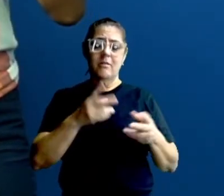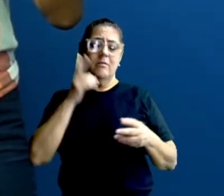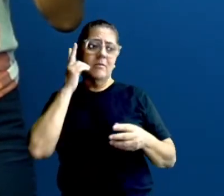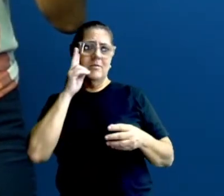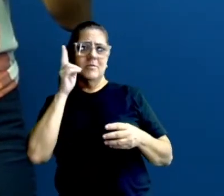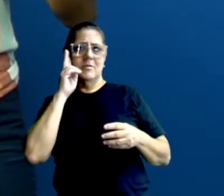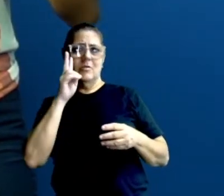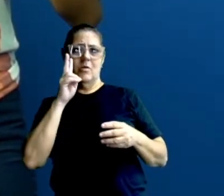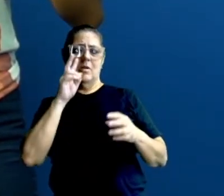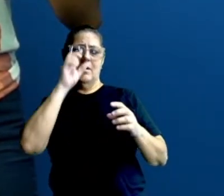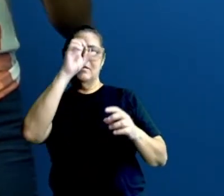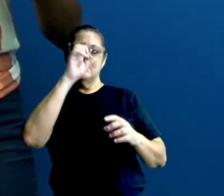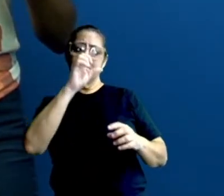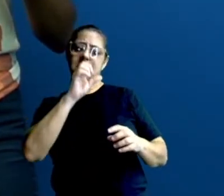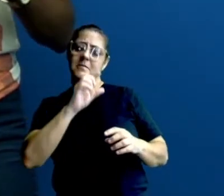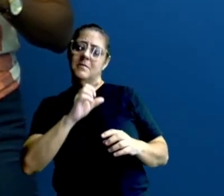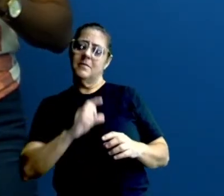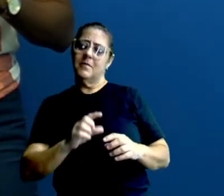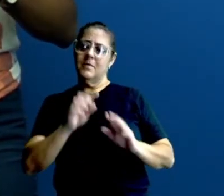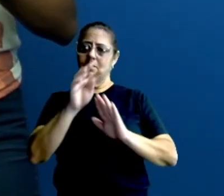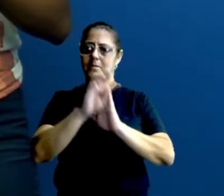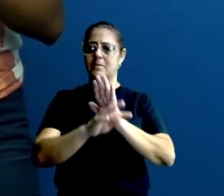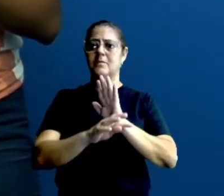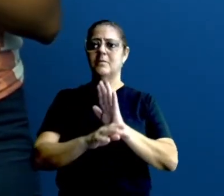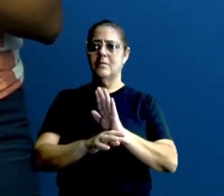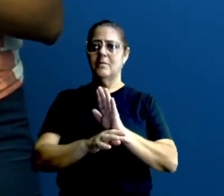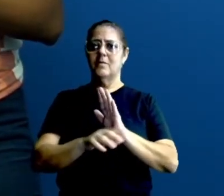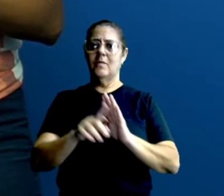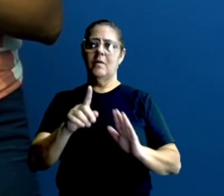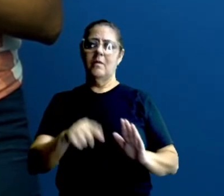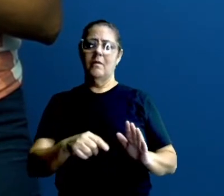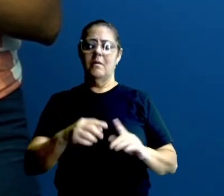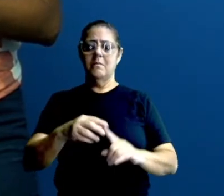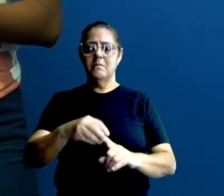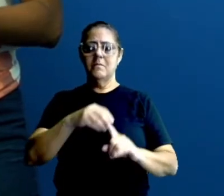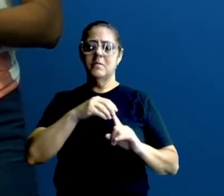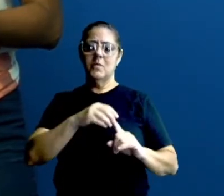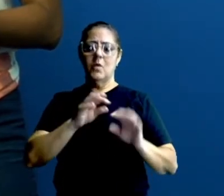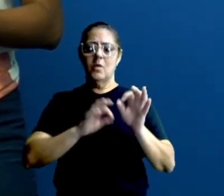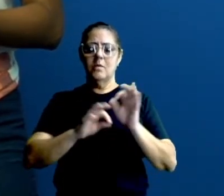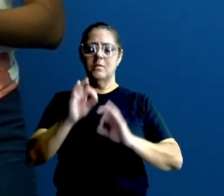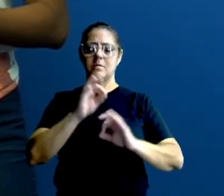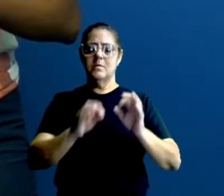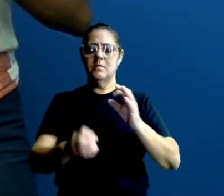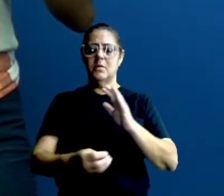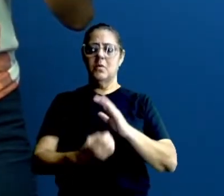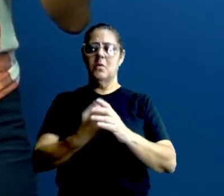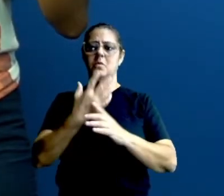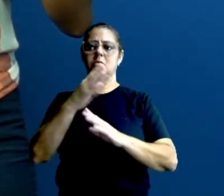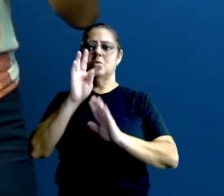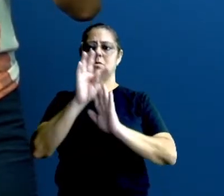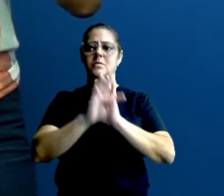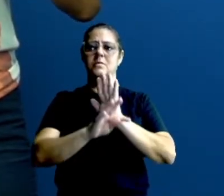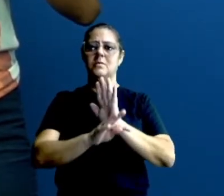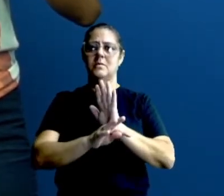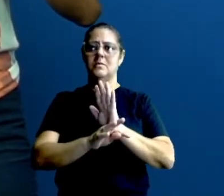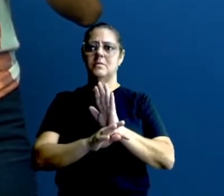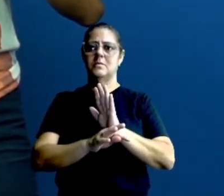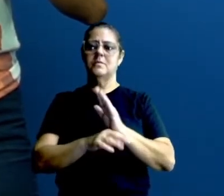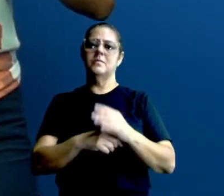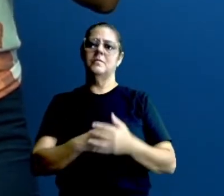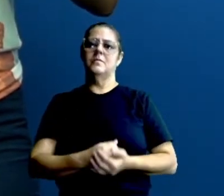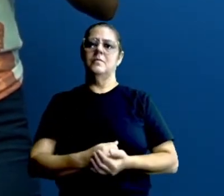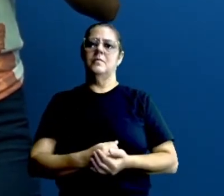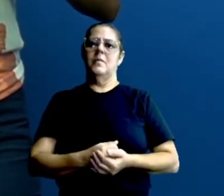onde é que está a cada partezinha do texto que é essencial para você construir um tão tua história você vai